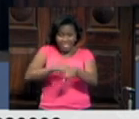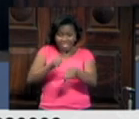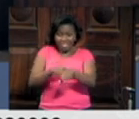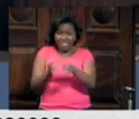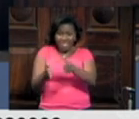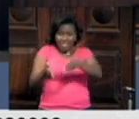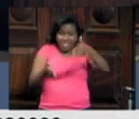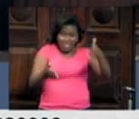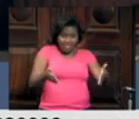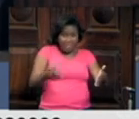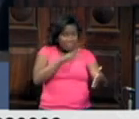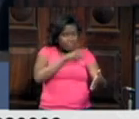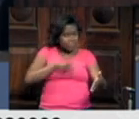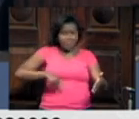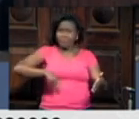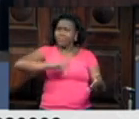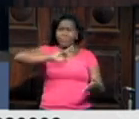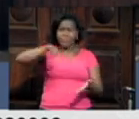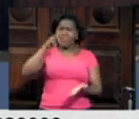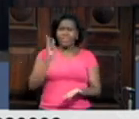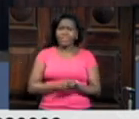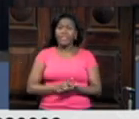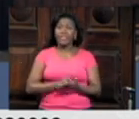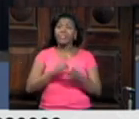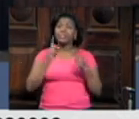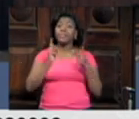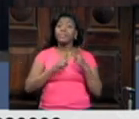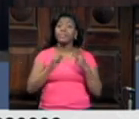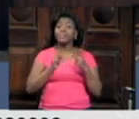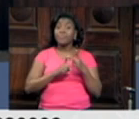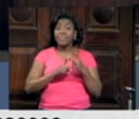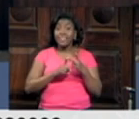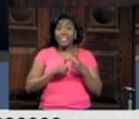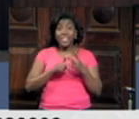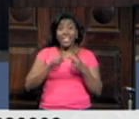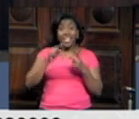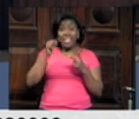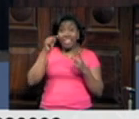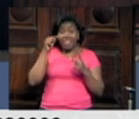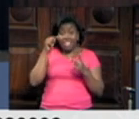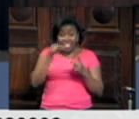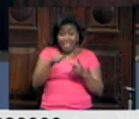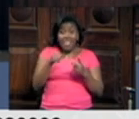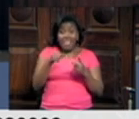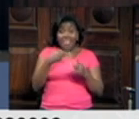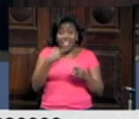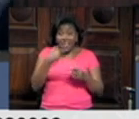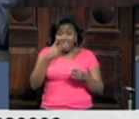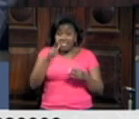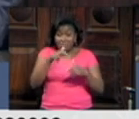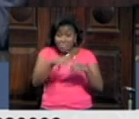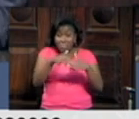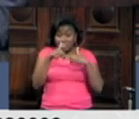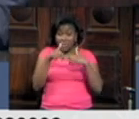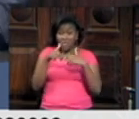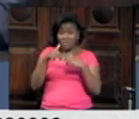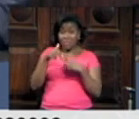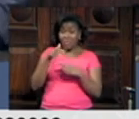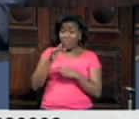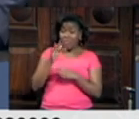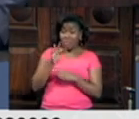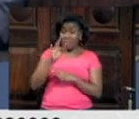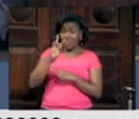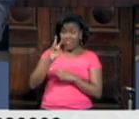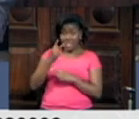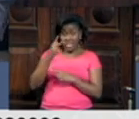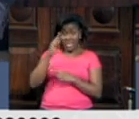mandato. E também não é verdade que esta tenha sido a razão para que Fernando Henrique